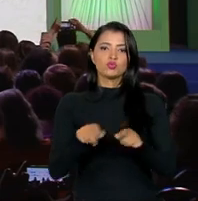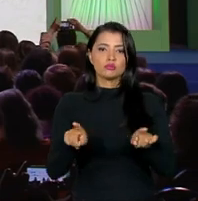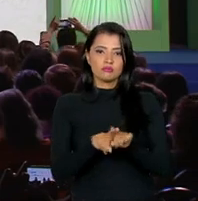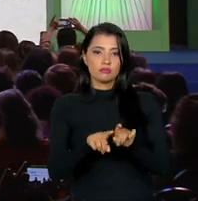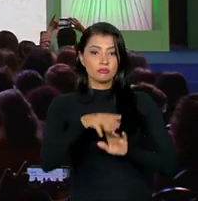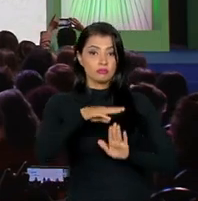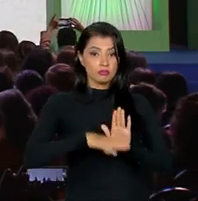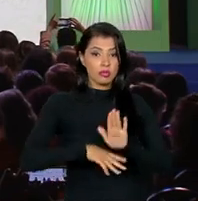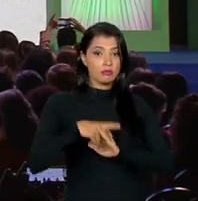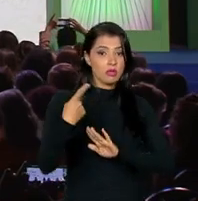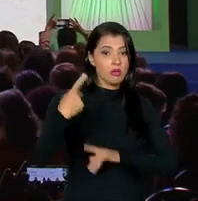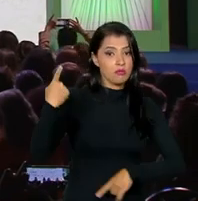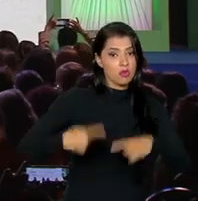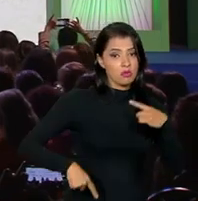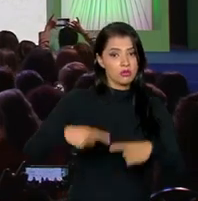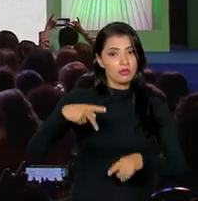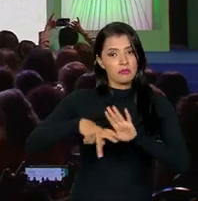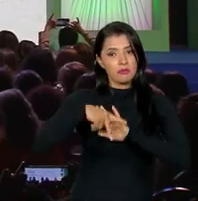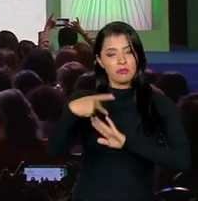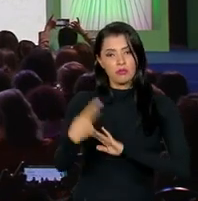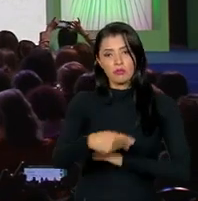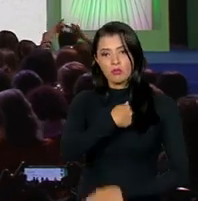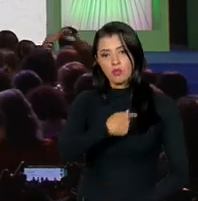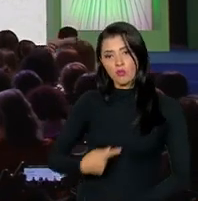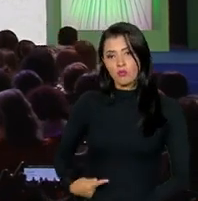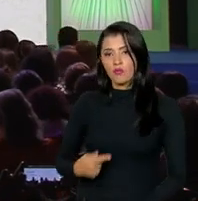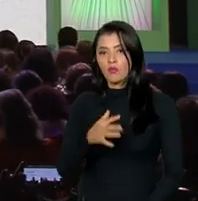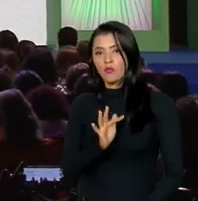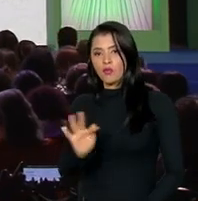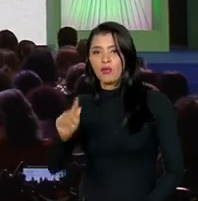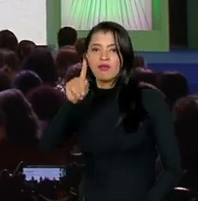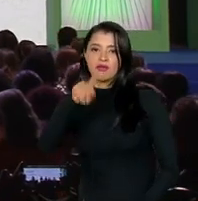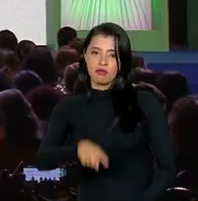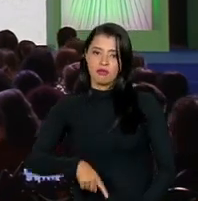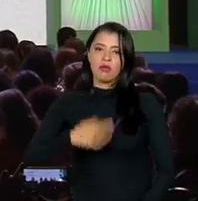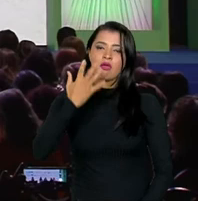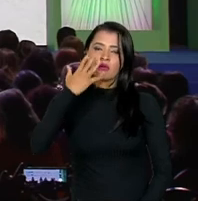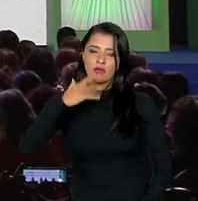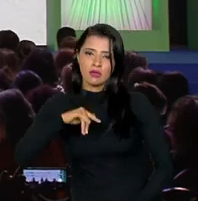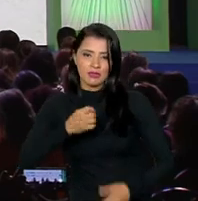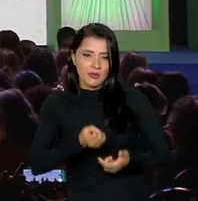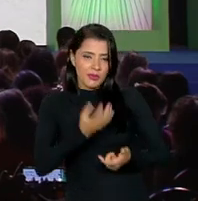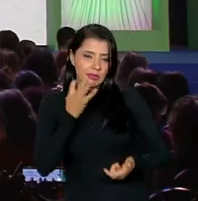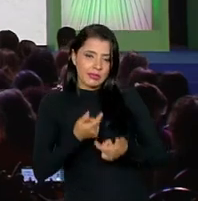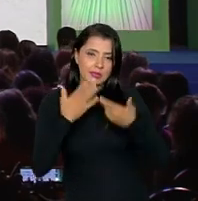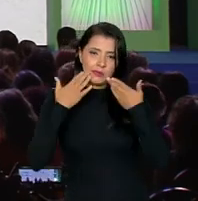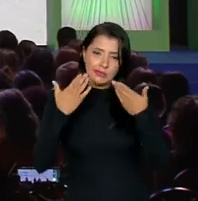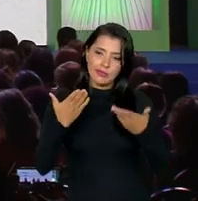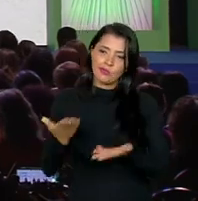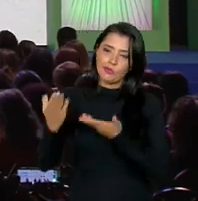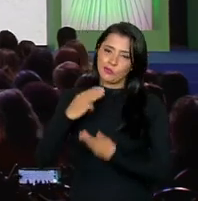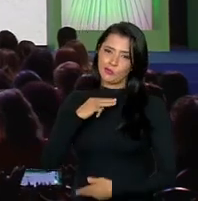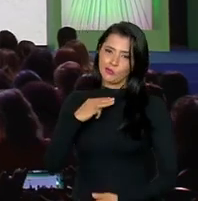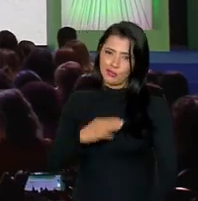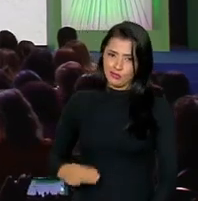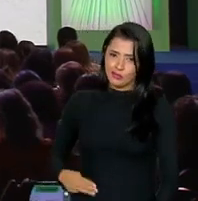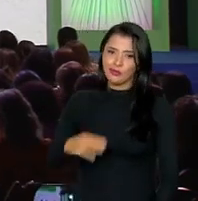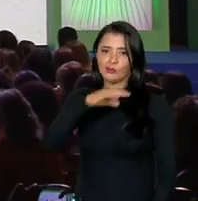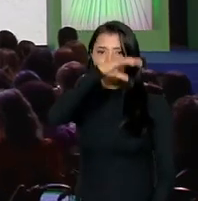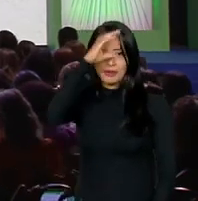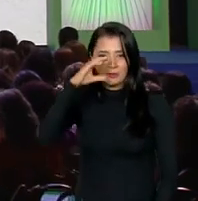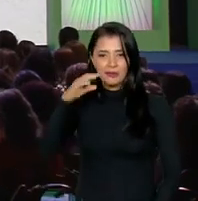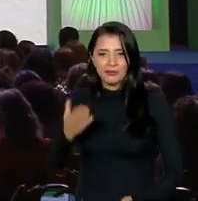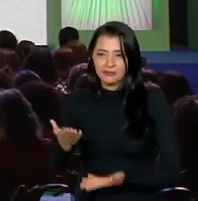o programa, com a política pública do governo federal, que é a criança alfabetizada, apresentado pelo nosso ministro Camilo. Está com você a